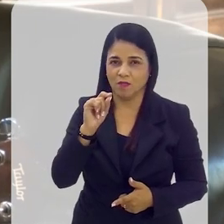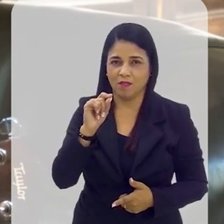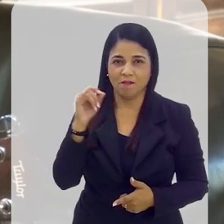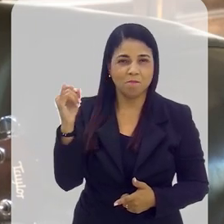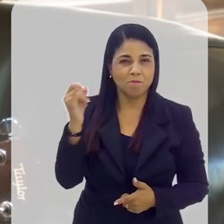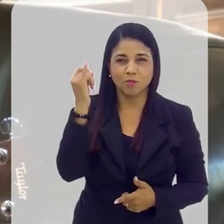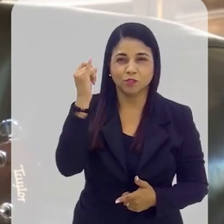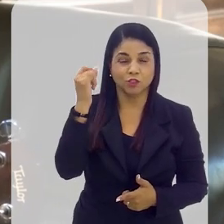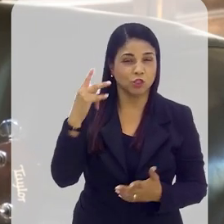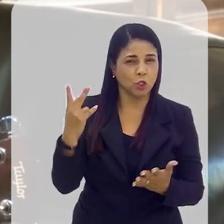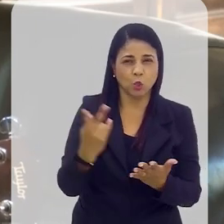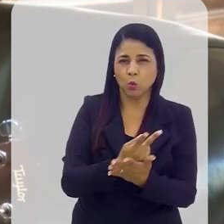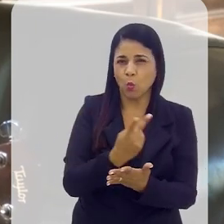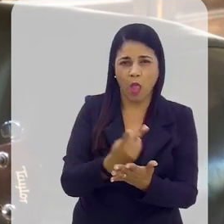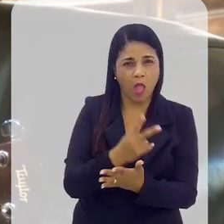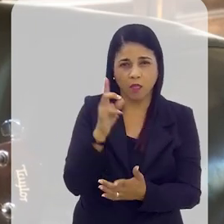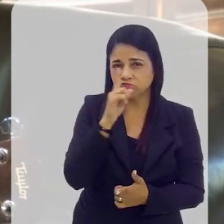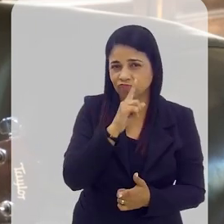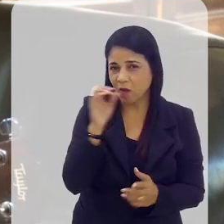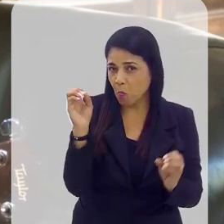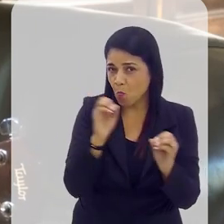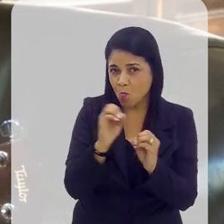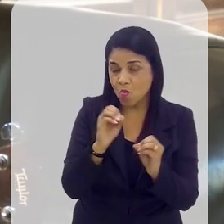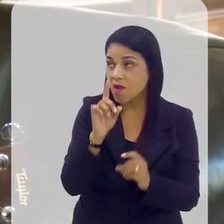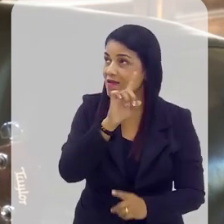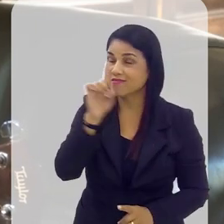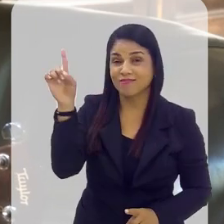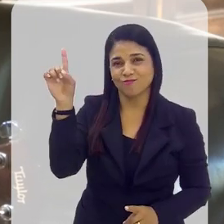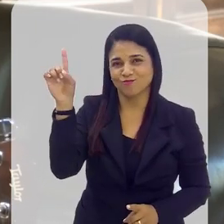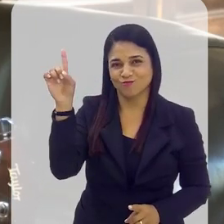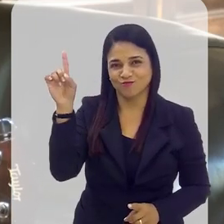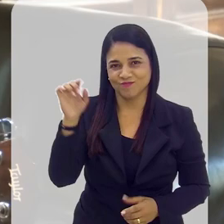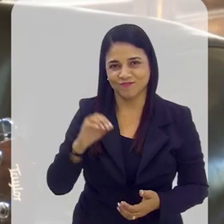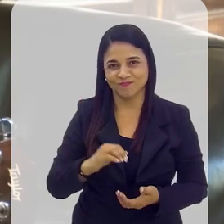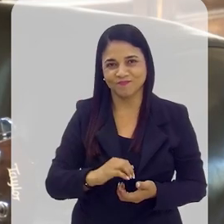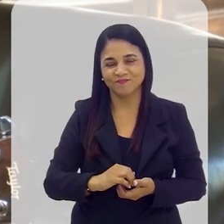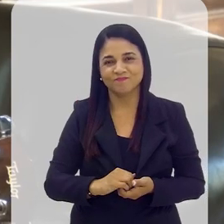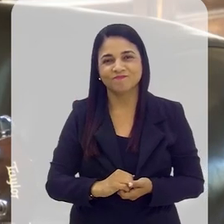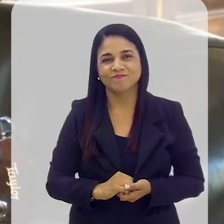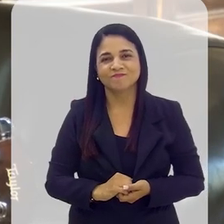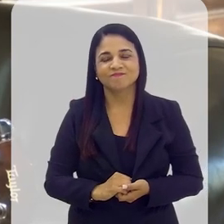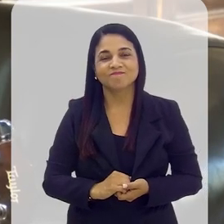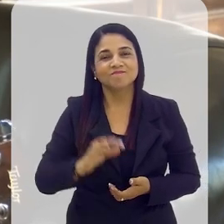e ele não erra, não falha. E eu vou cantar para vocês ouvirem isso.